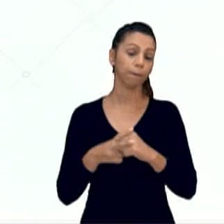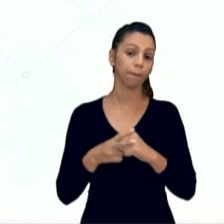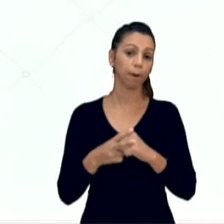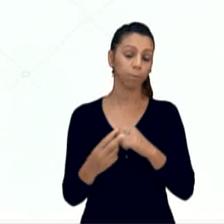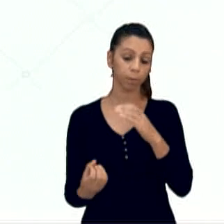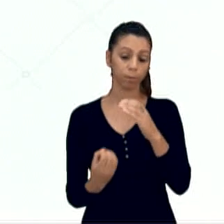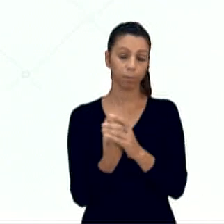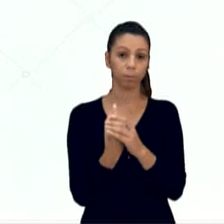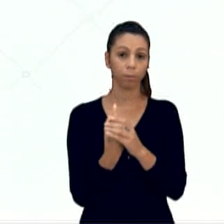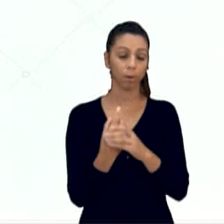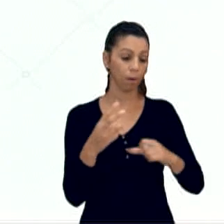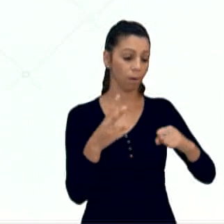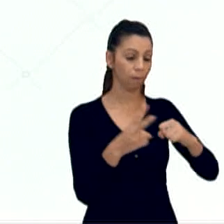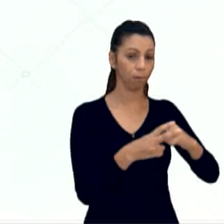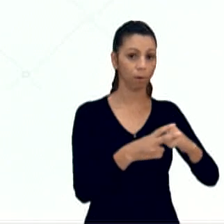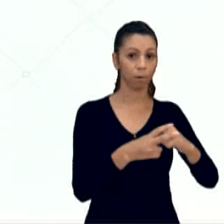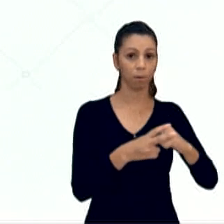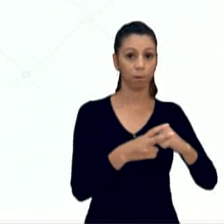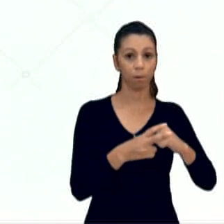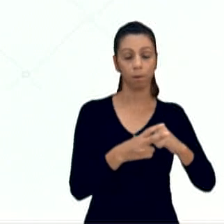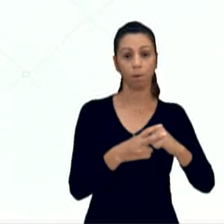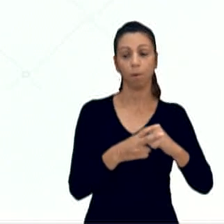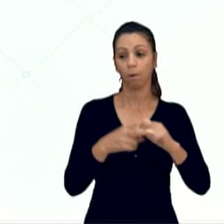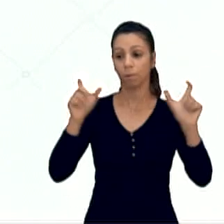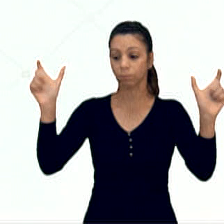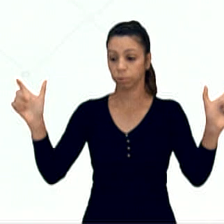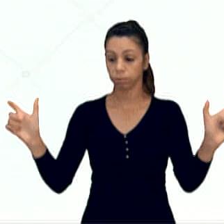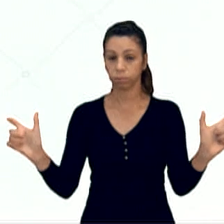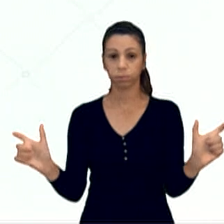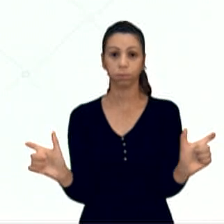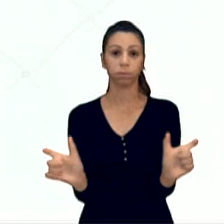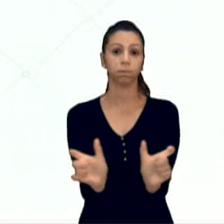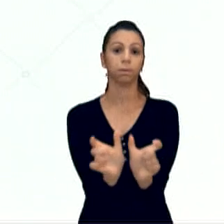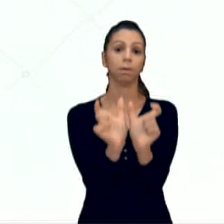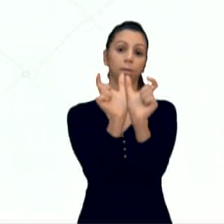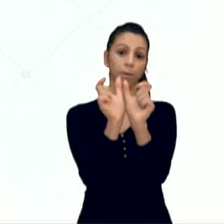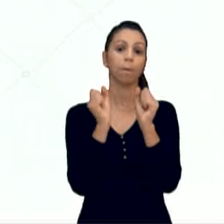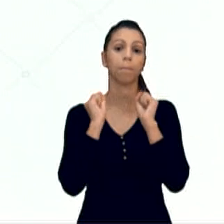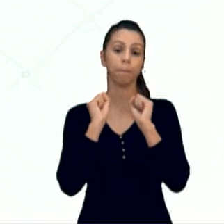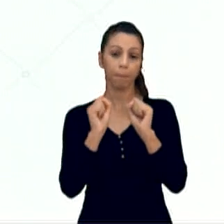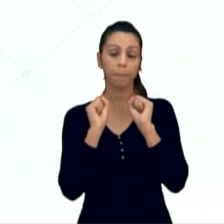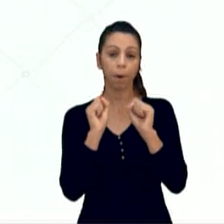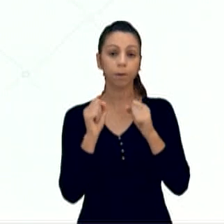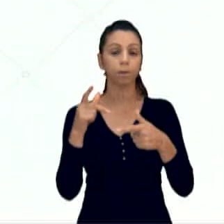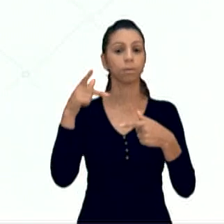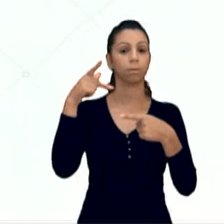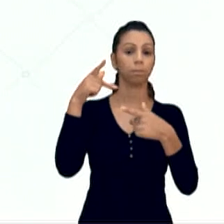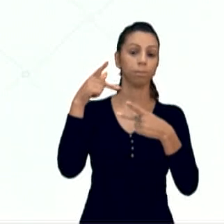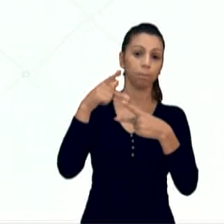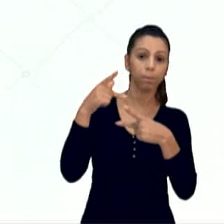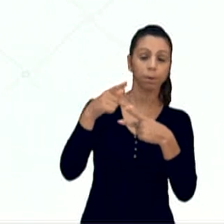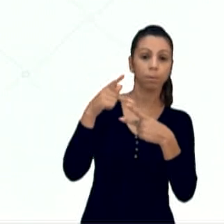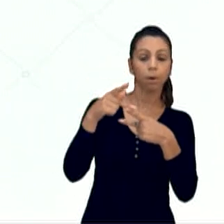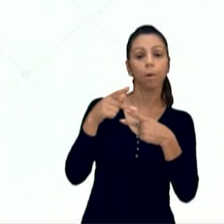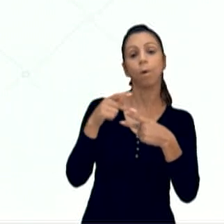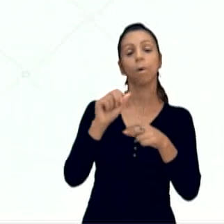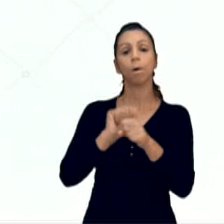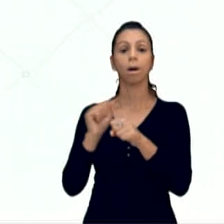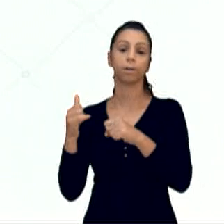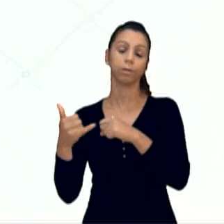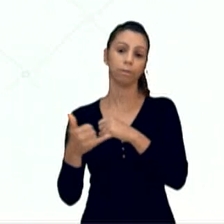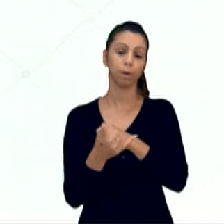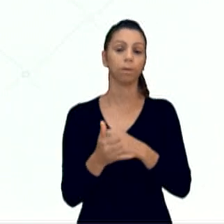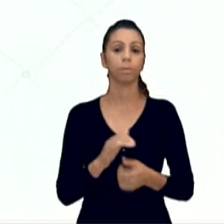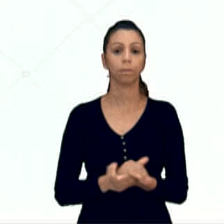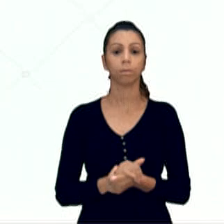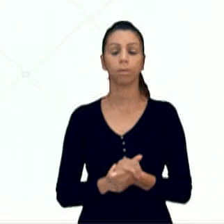combinação de um verbo com uma ou mais palavras. E essas palavras podem ser preposições ou advérbios. E elas